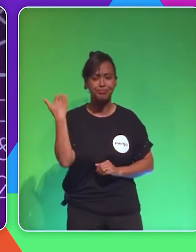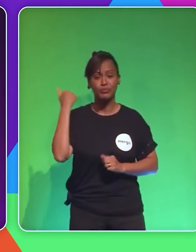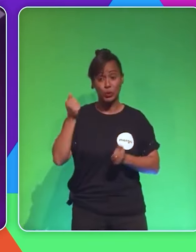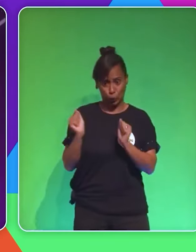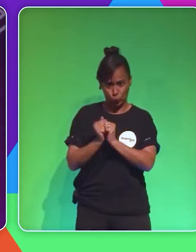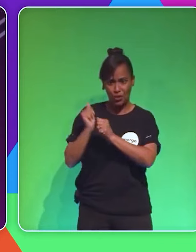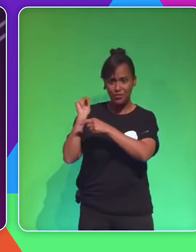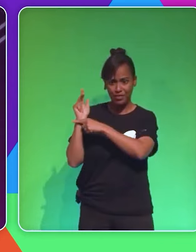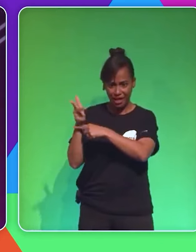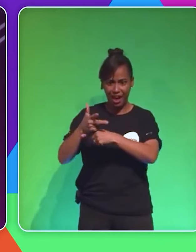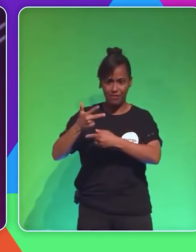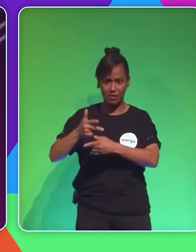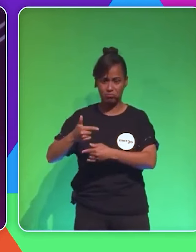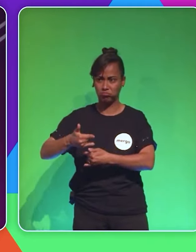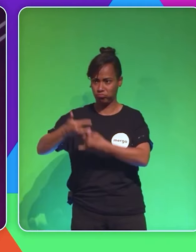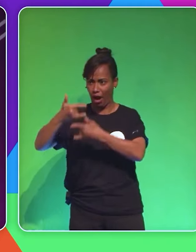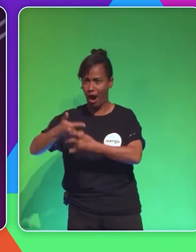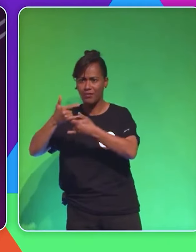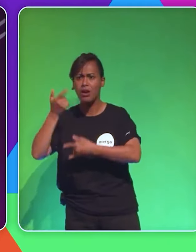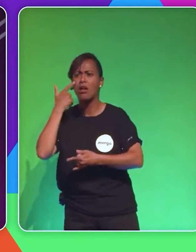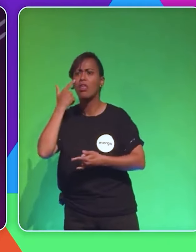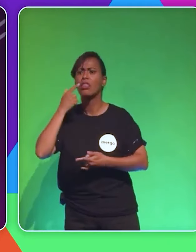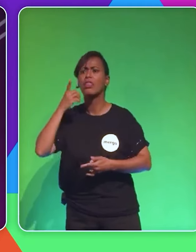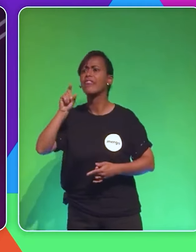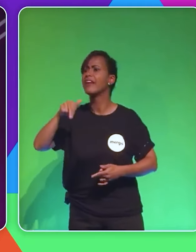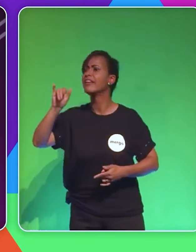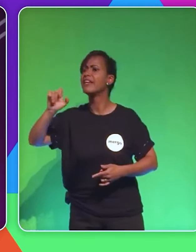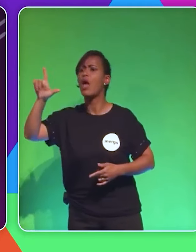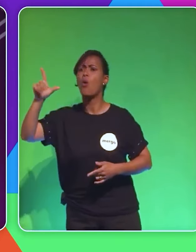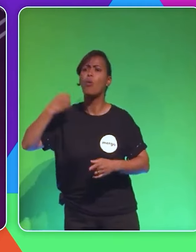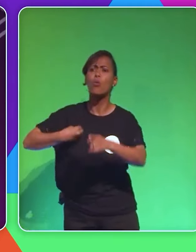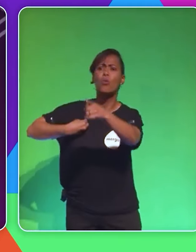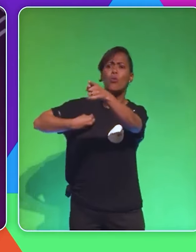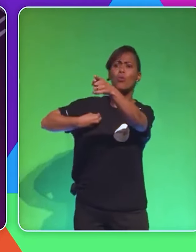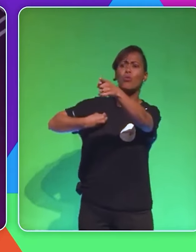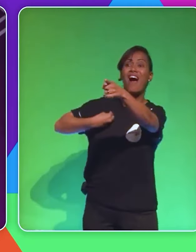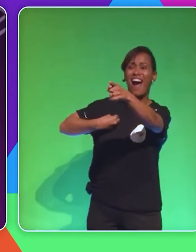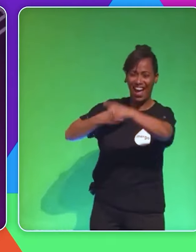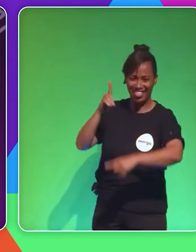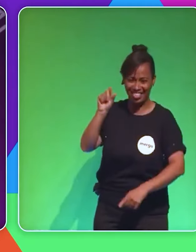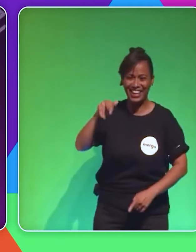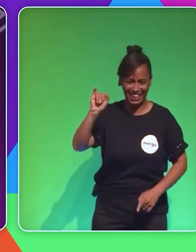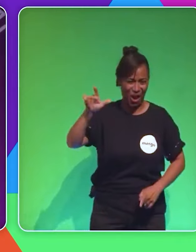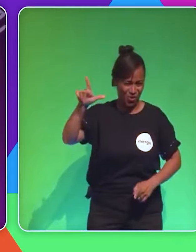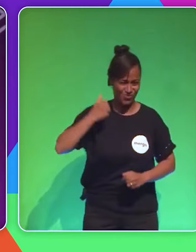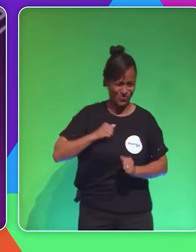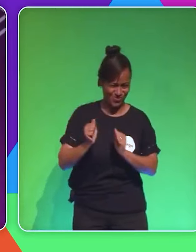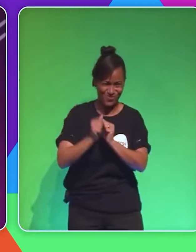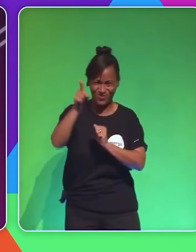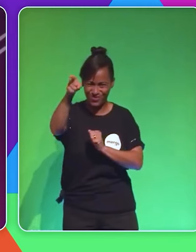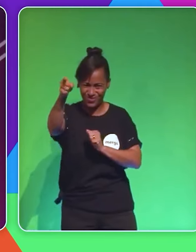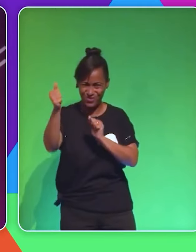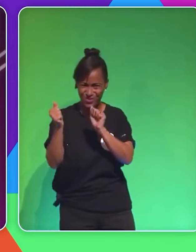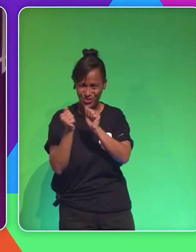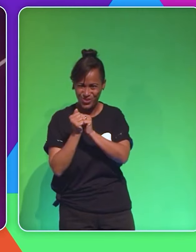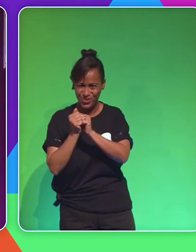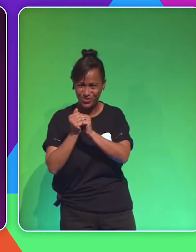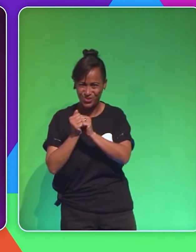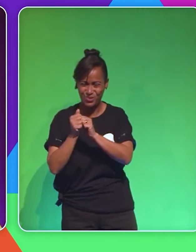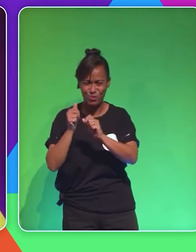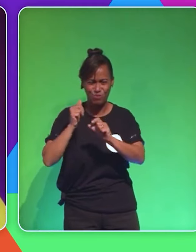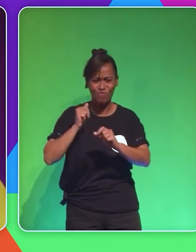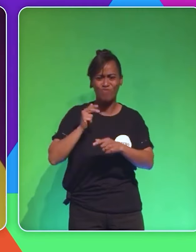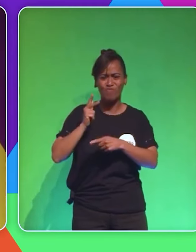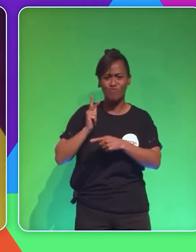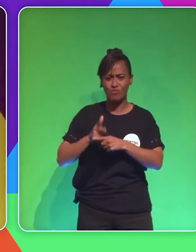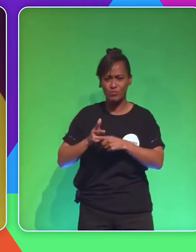Ô Daniel Furtado tá aí cadê ah um beijo para você aí eu tava fazendo a palestra